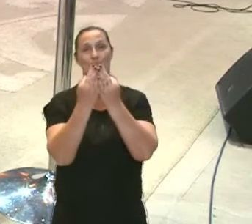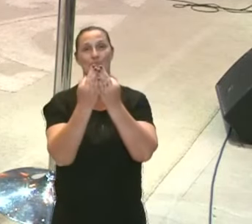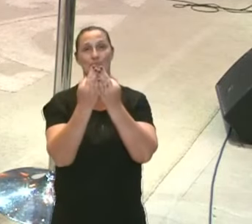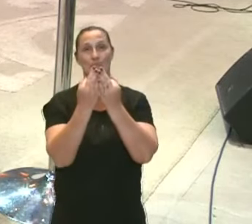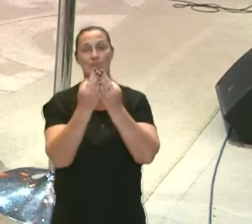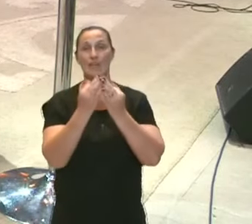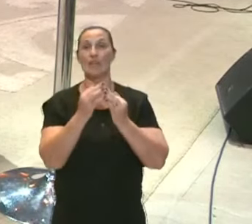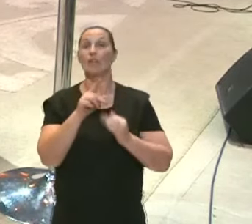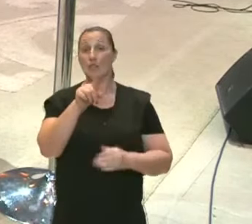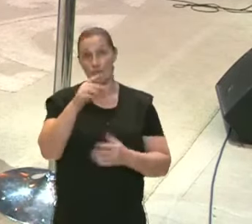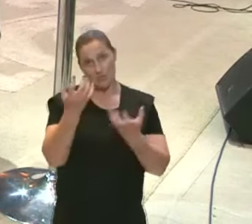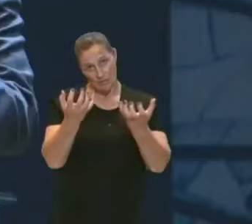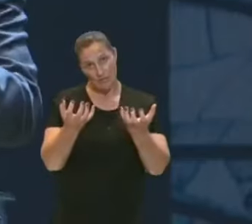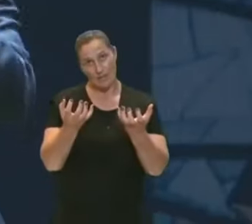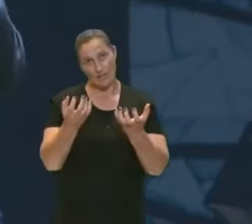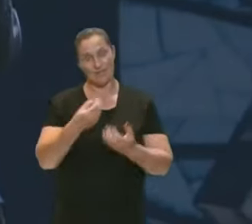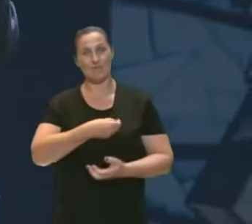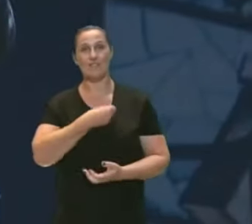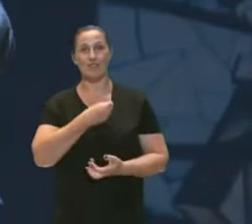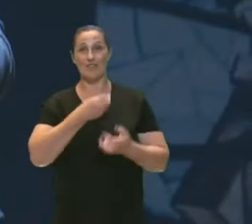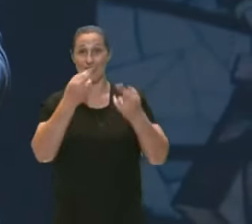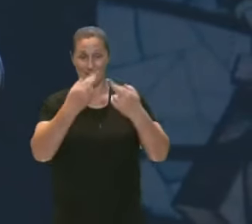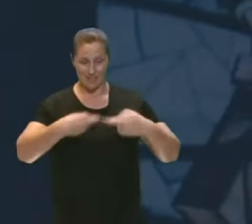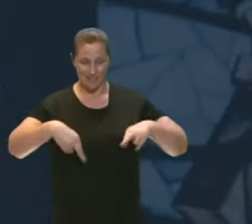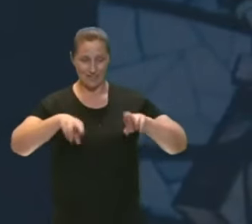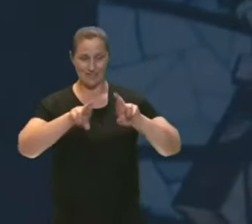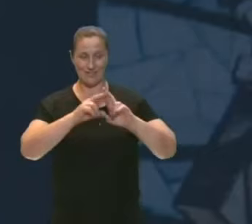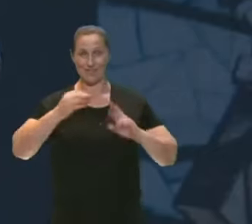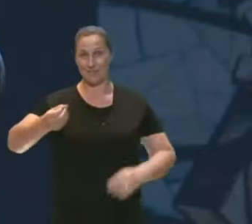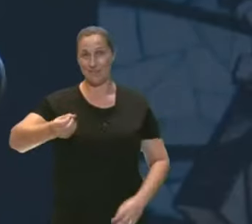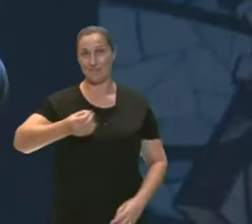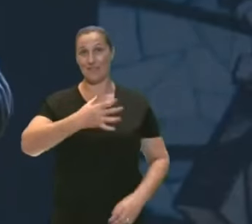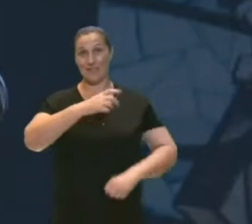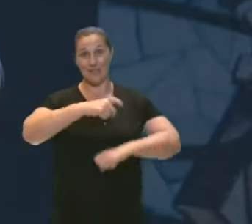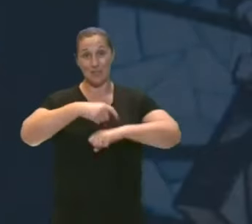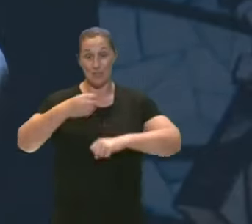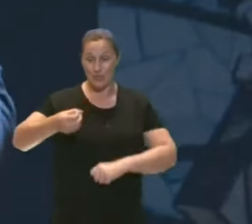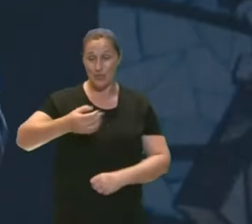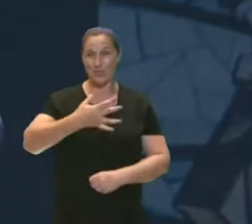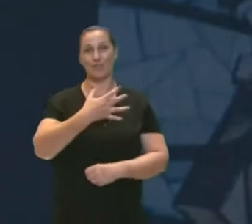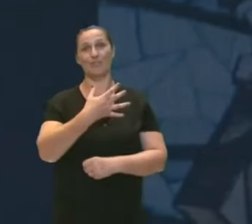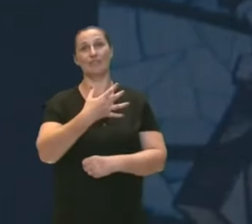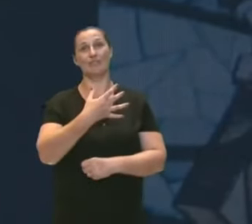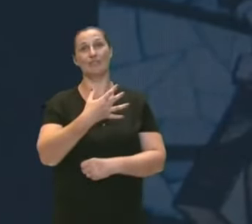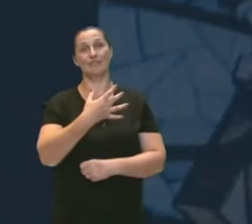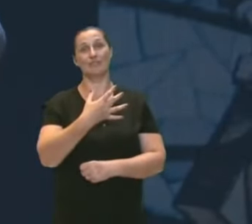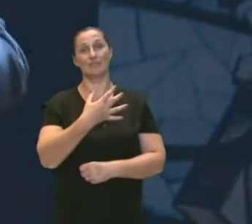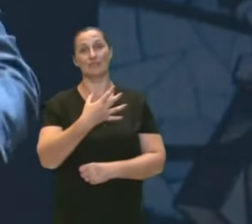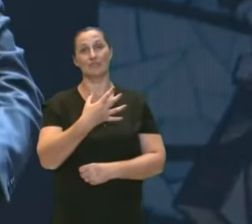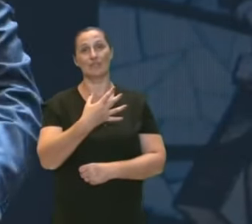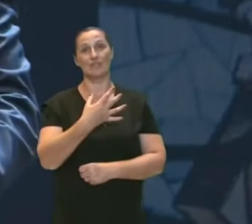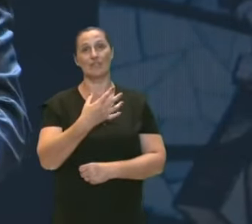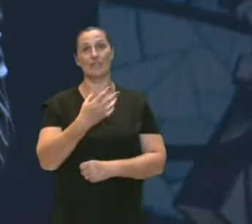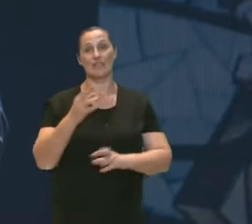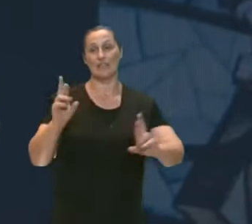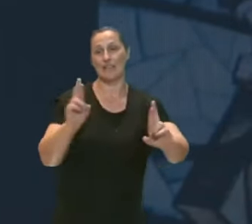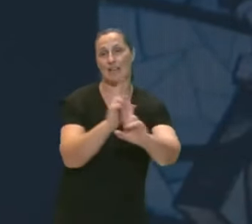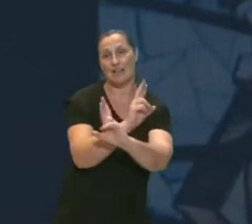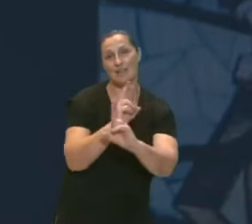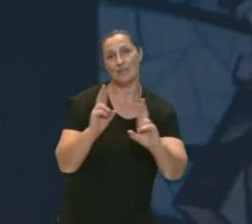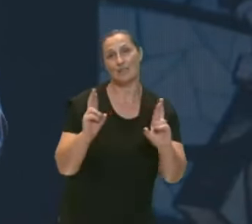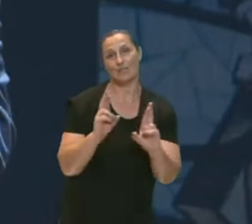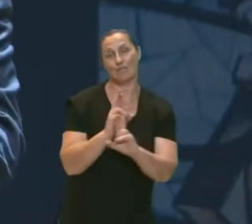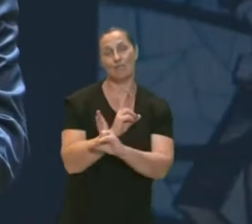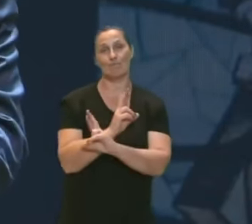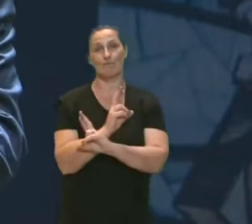família. Você quer viver renovação, tempo novo, coisas novas nas relações em família, aí